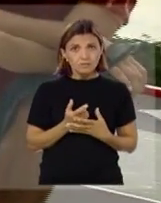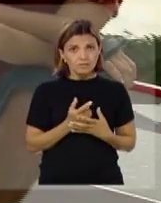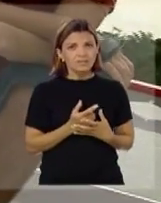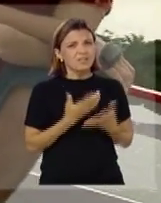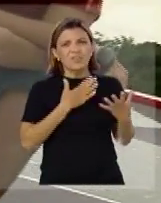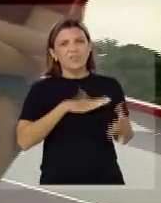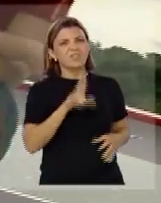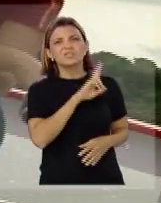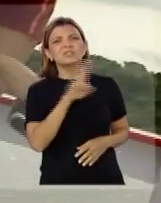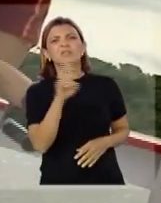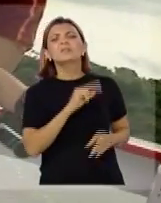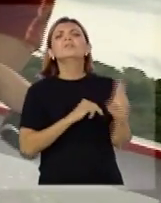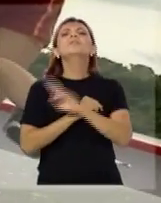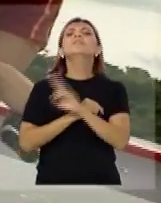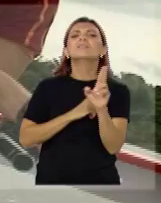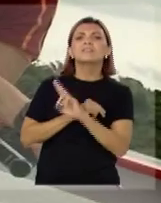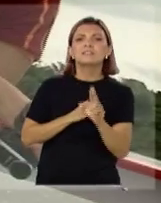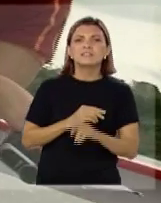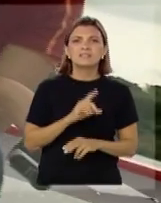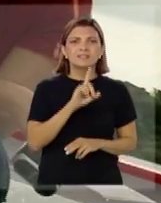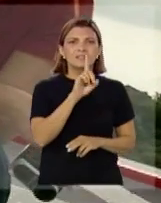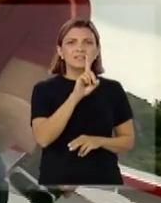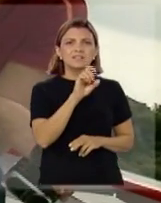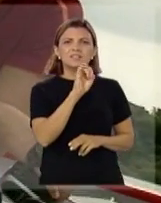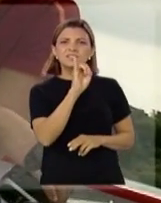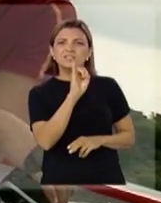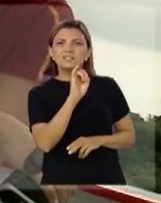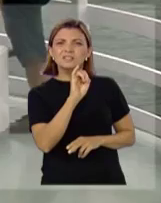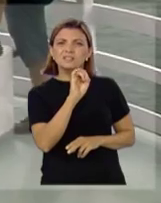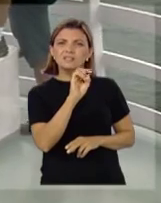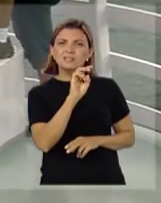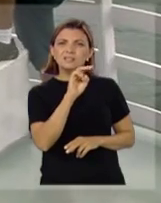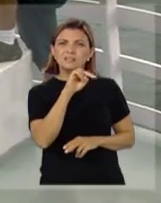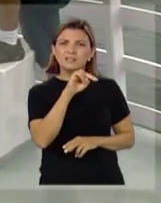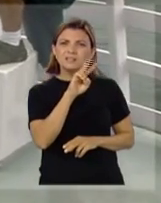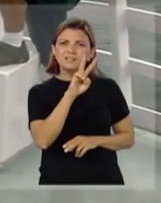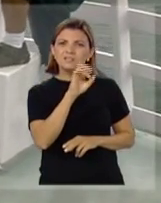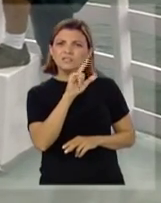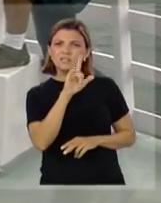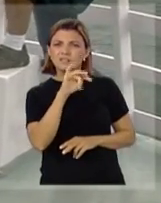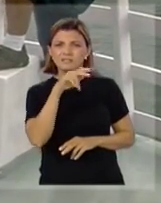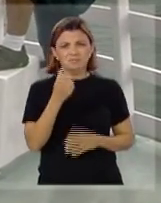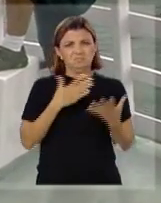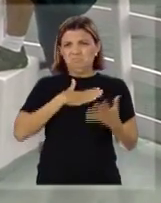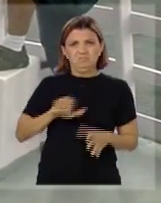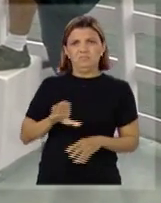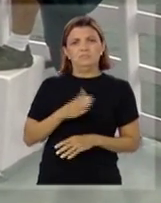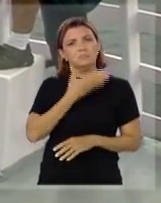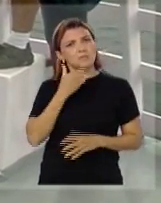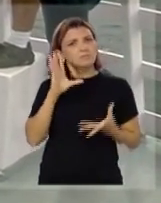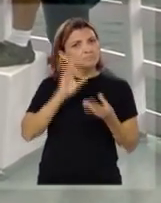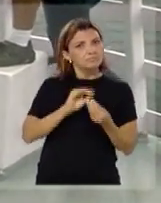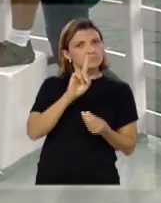Diva é apelido, né? É, que ela não gosta do nome dela. E qual que é o nome dela? É Divelina. Não é pra rir, não.